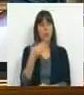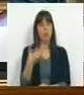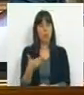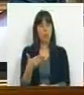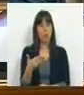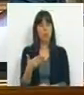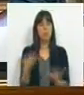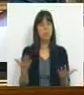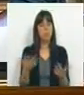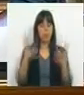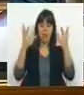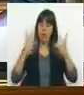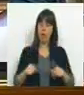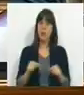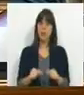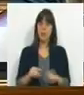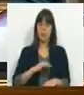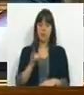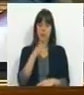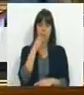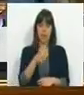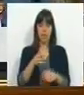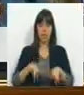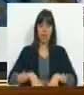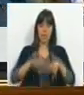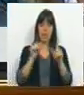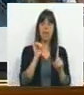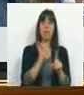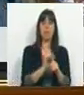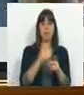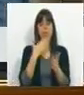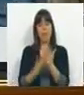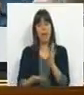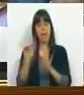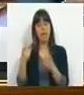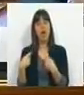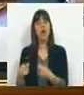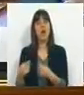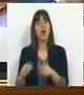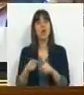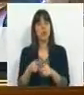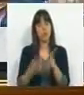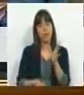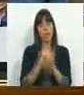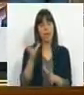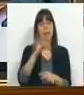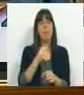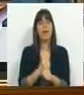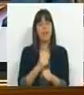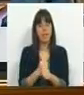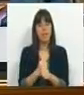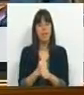1,1. Com um orçamento que os senhores dizem de crescimento, que aumenta o consumo para criar mais